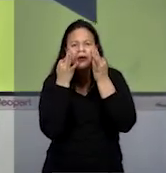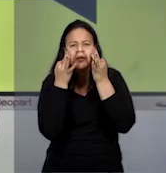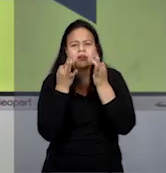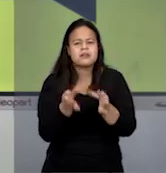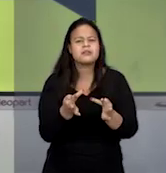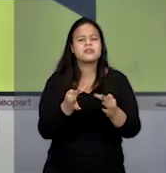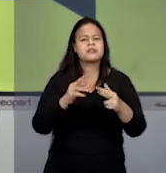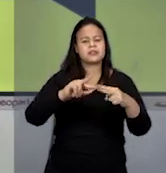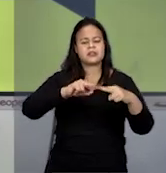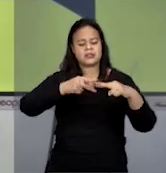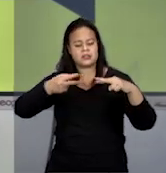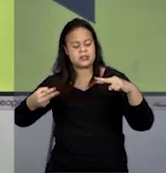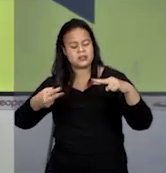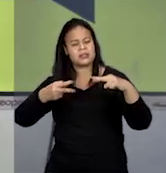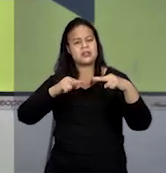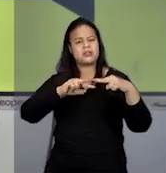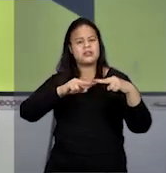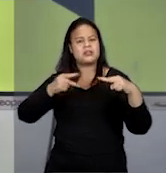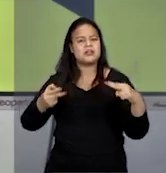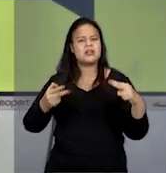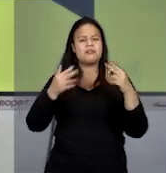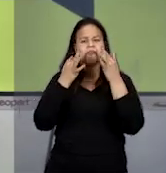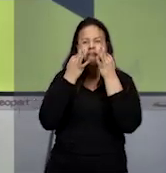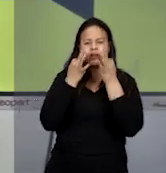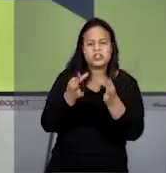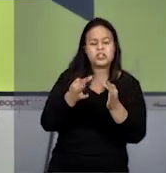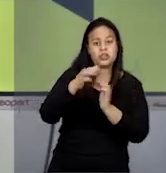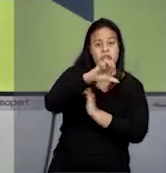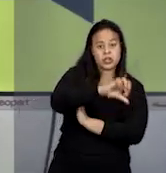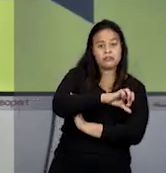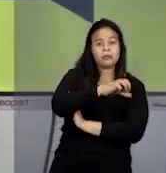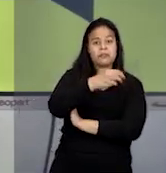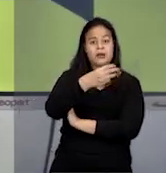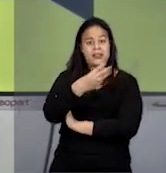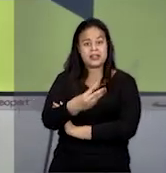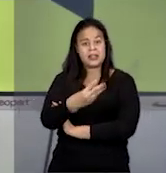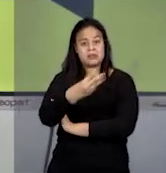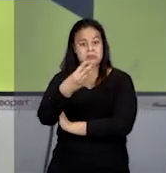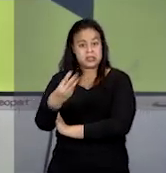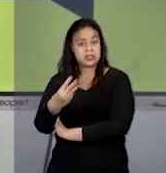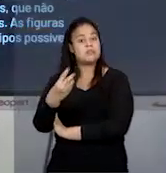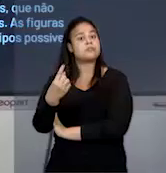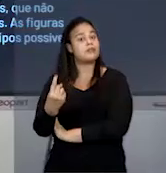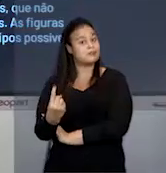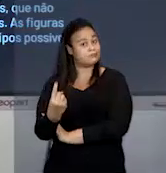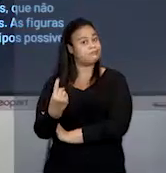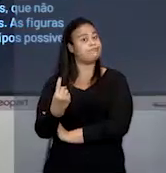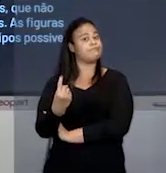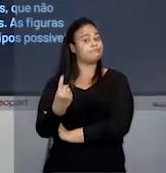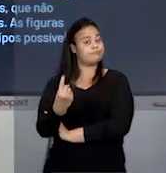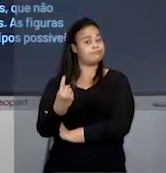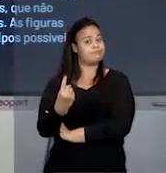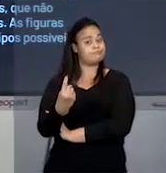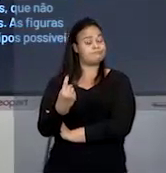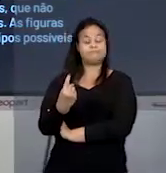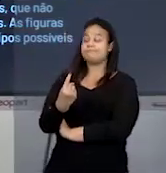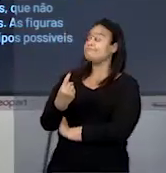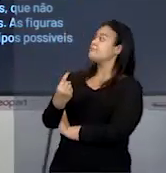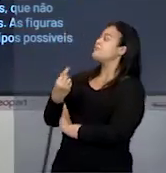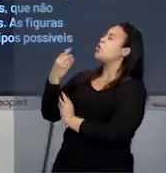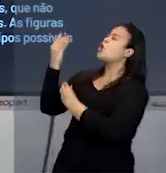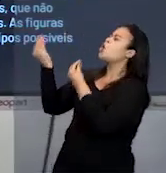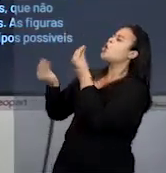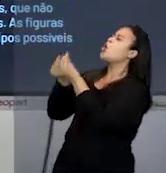e fenotípica de 9 para 3 para 1, tá? Como que vai ficar isso aqui